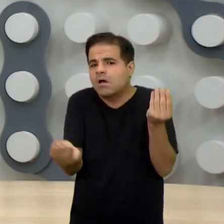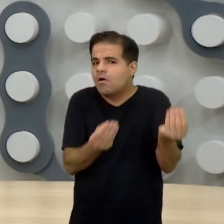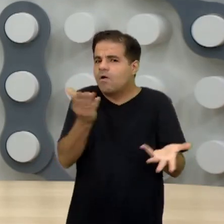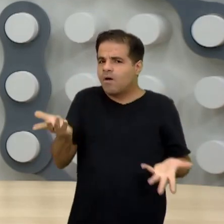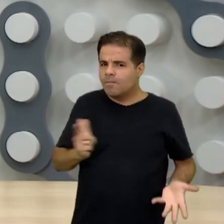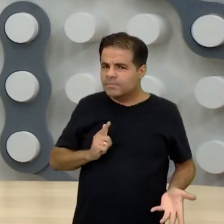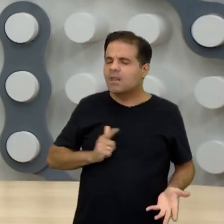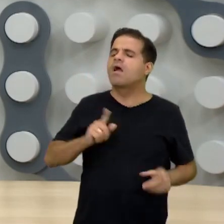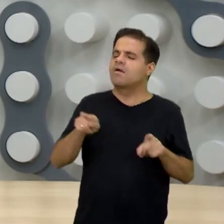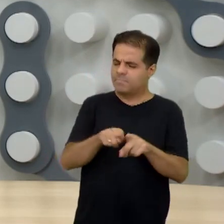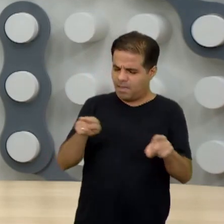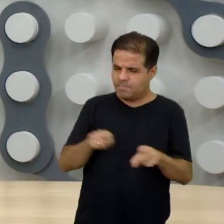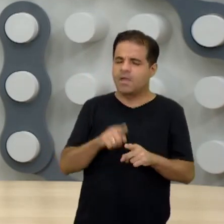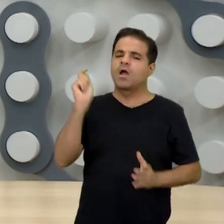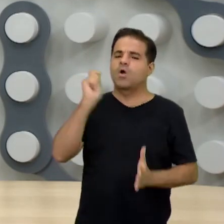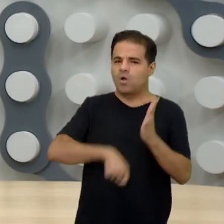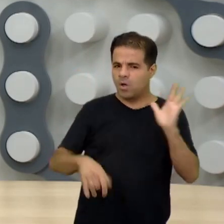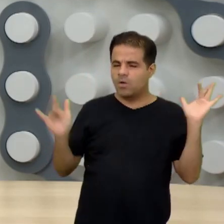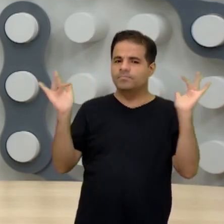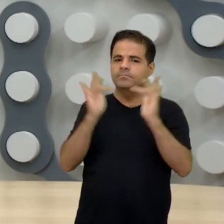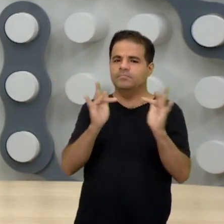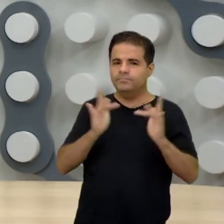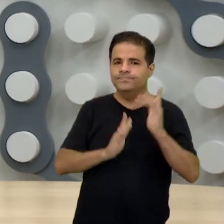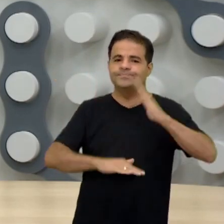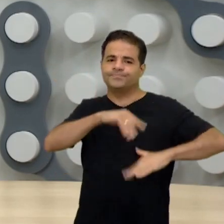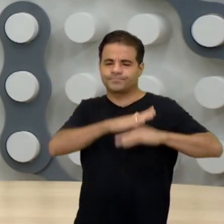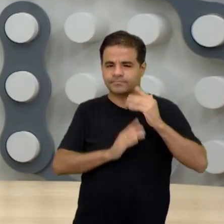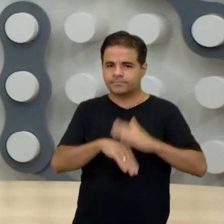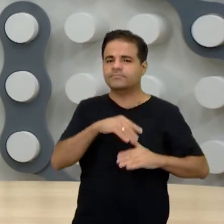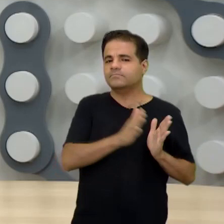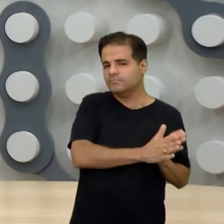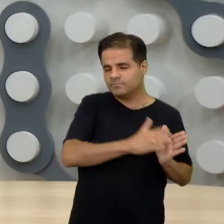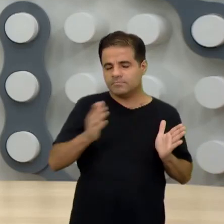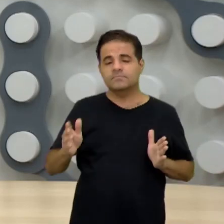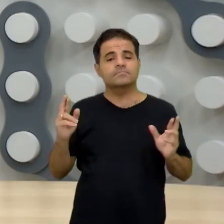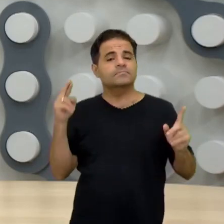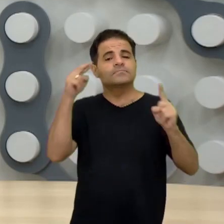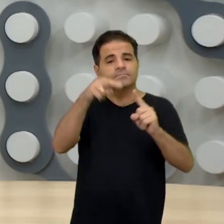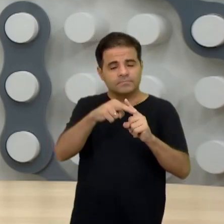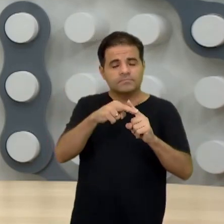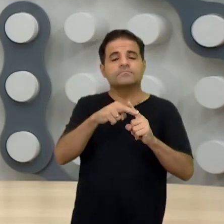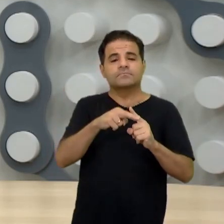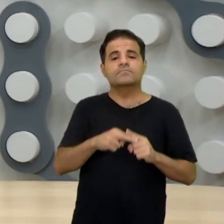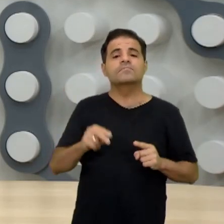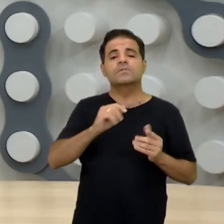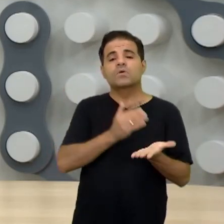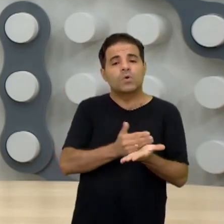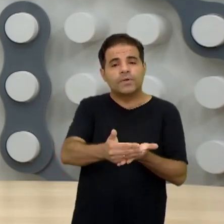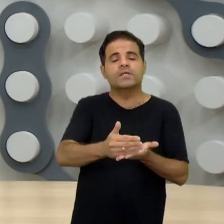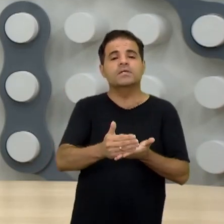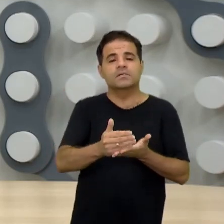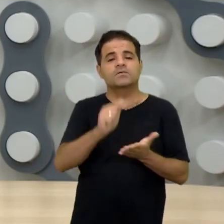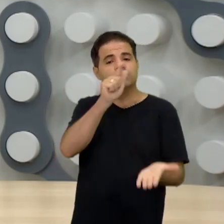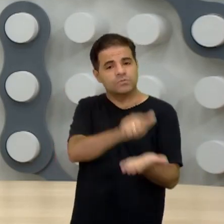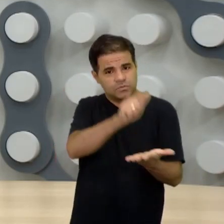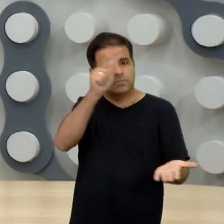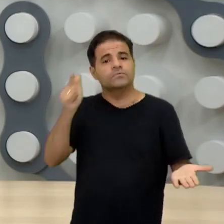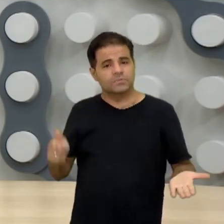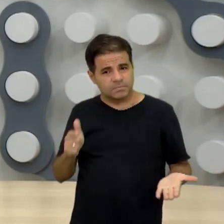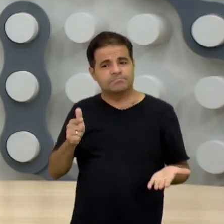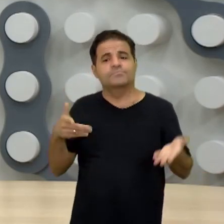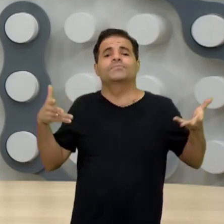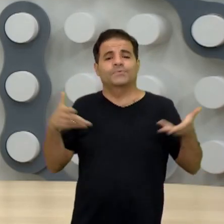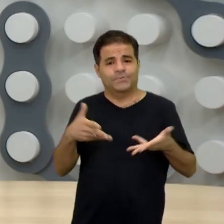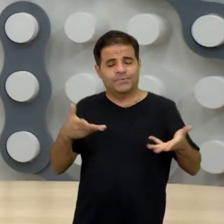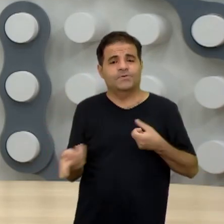tivemos ali também um contato com a linha do tempo, né? No que se refere à origem do jornalismo. Muito bem, hoje a